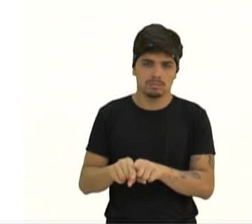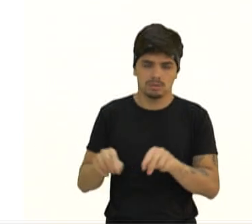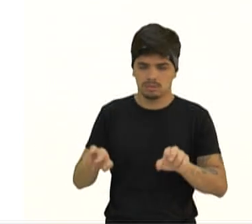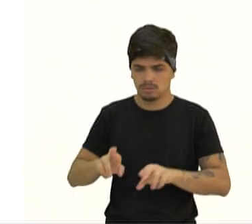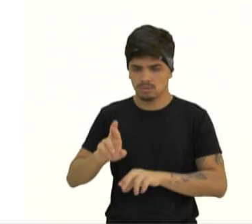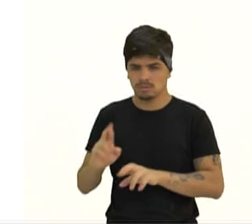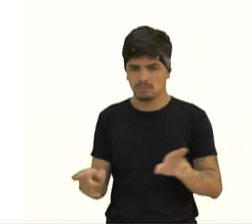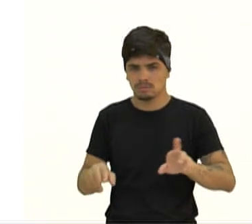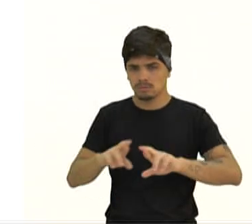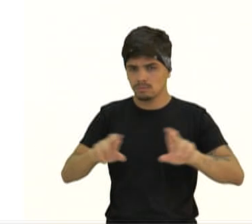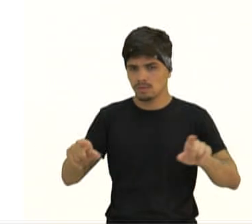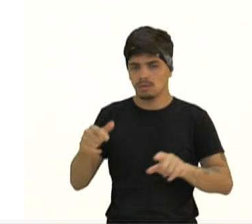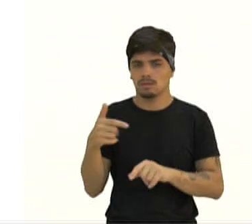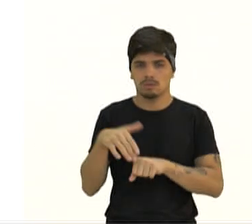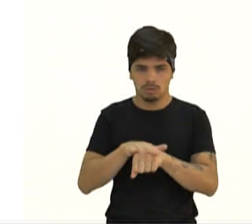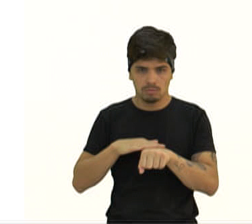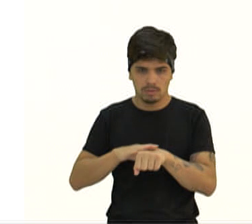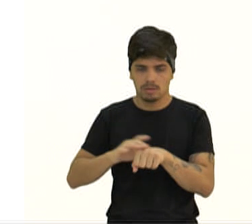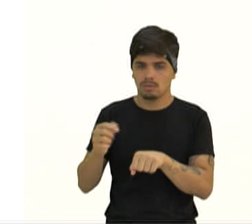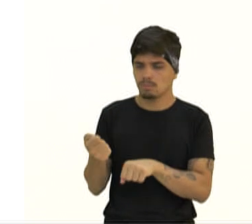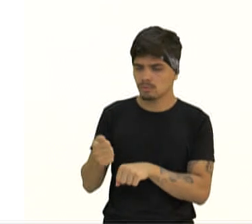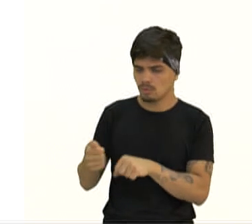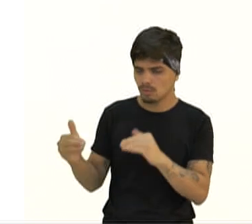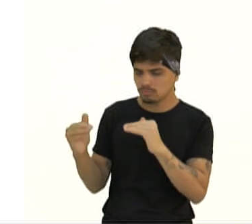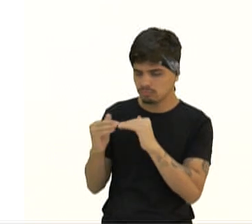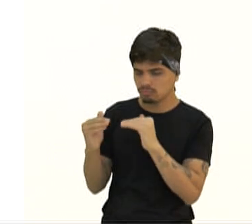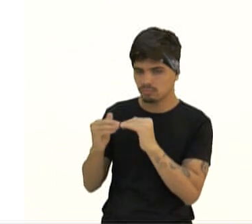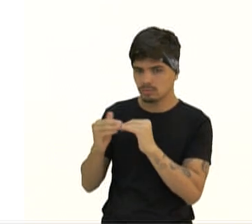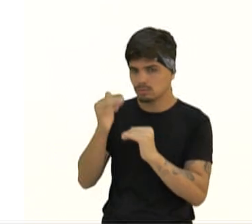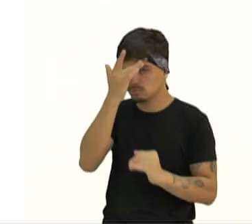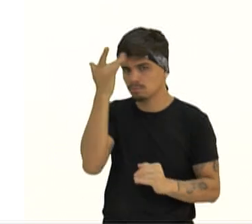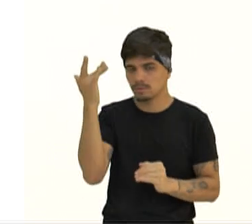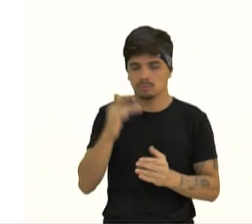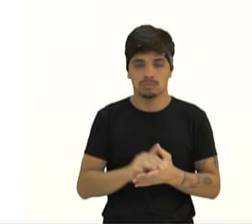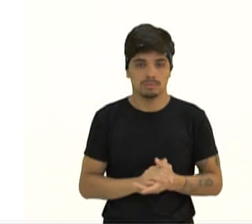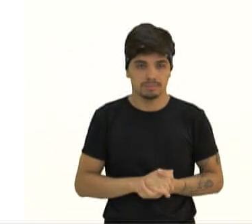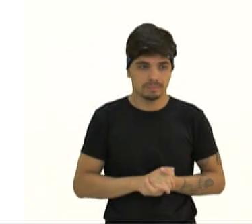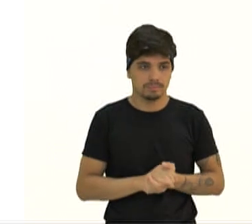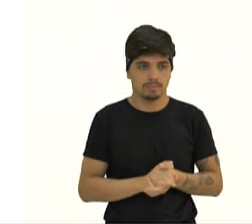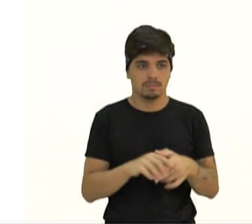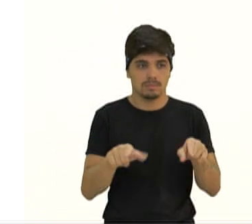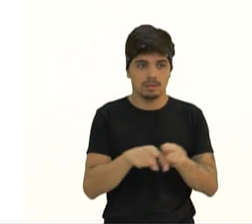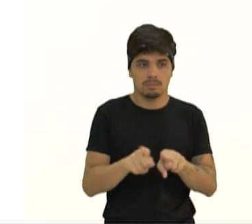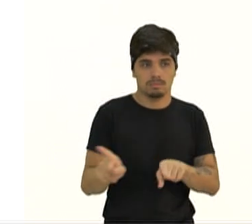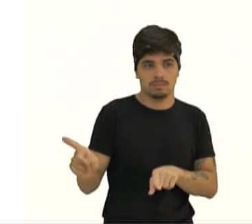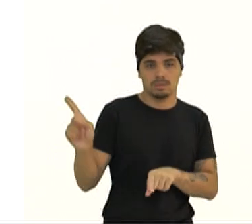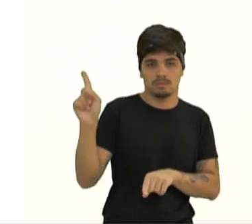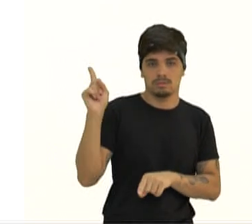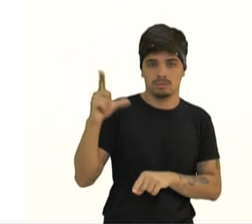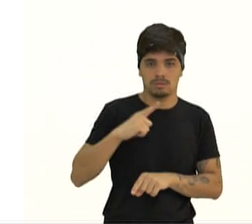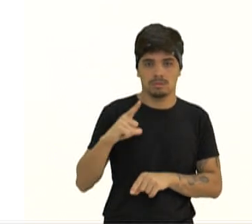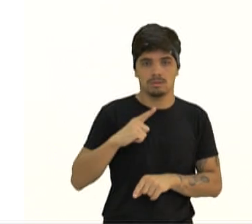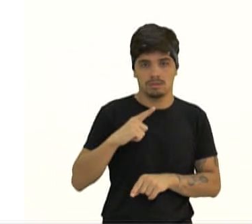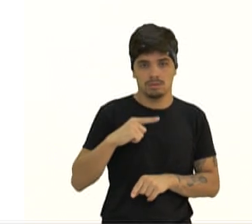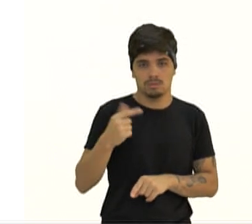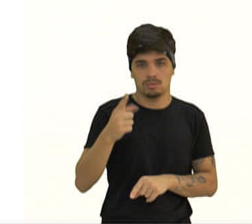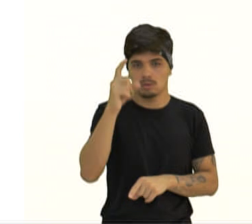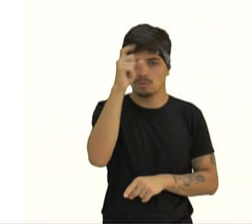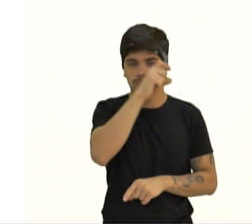tem pouco afeto com as pessoas depois ele diz ali também que tem uma dificuldade de